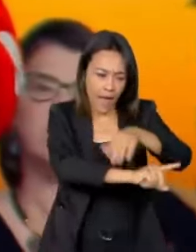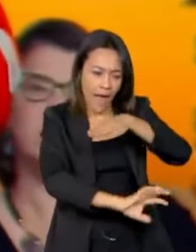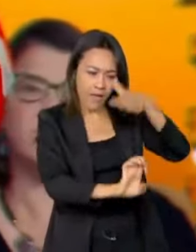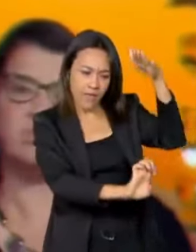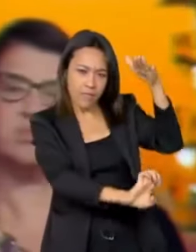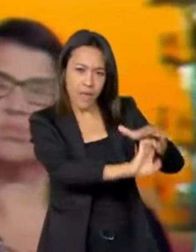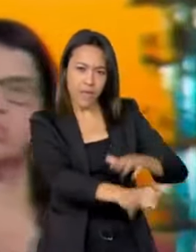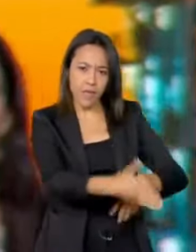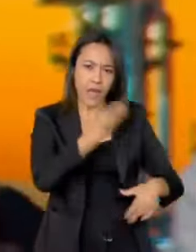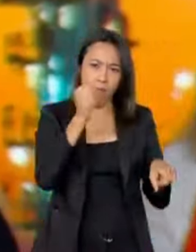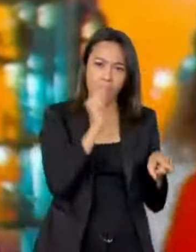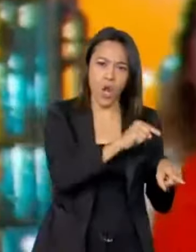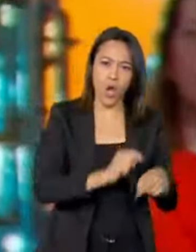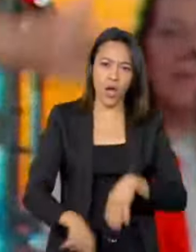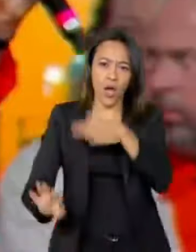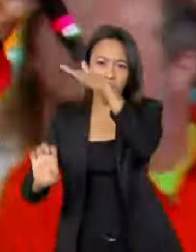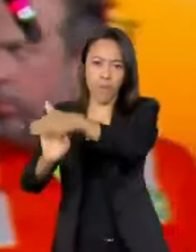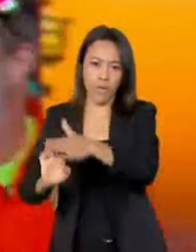melhor. A empresa estatal